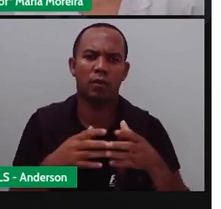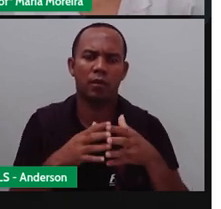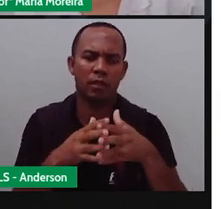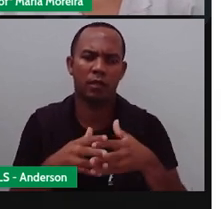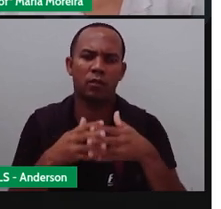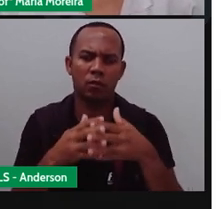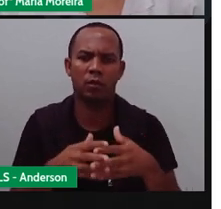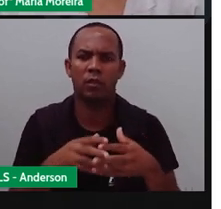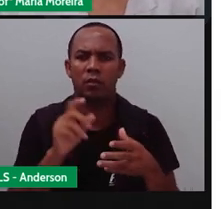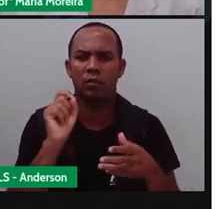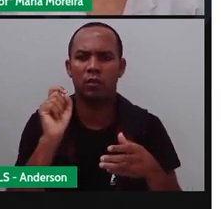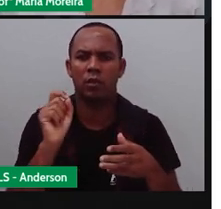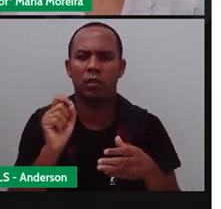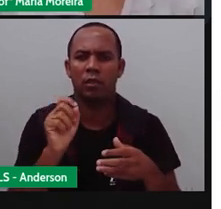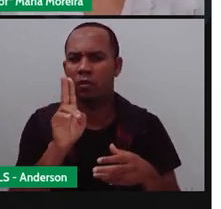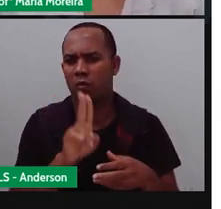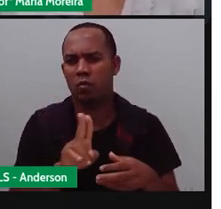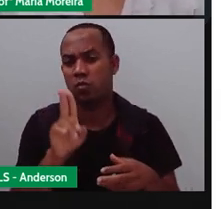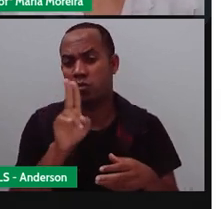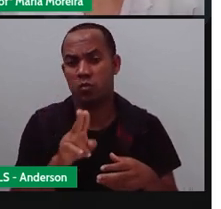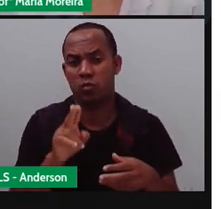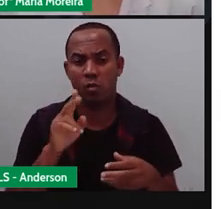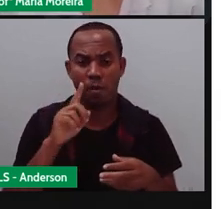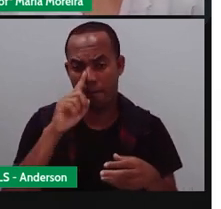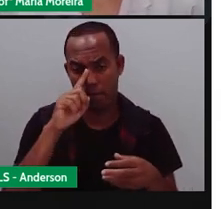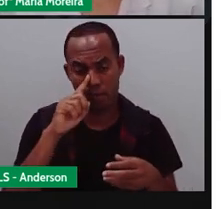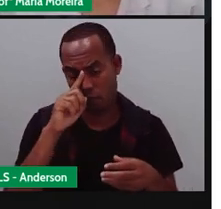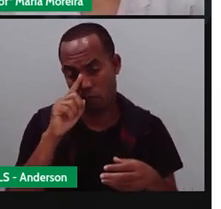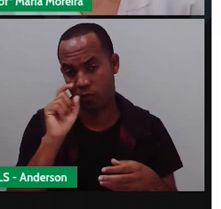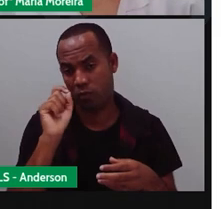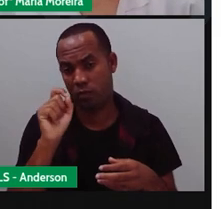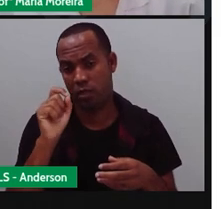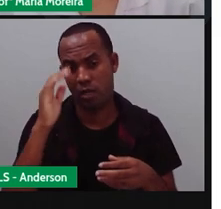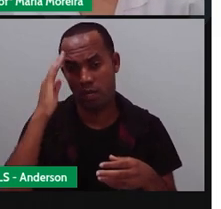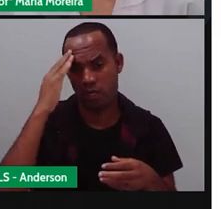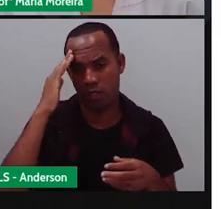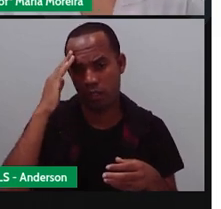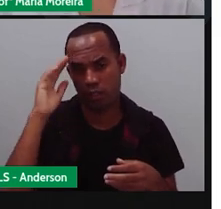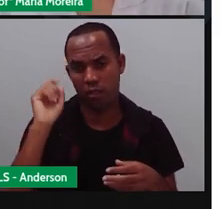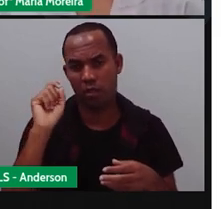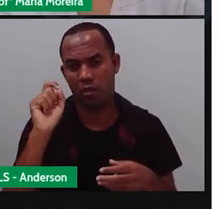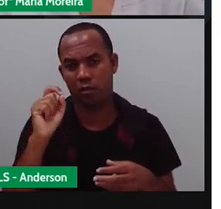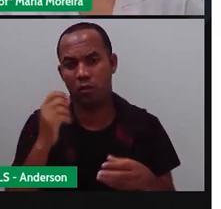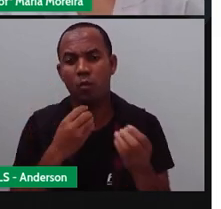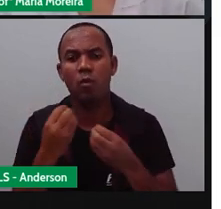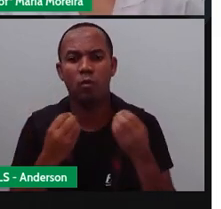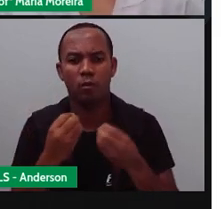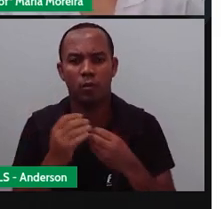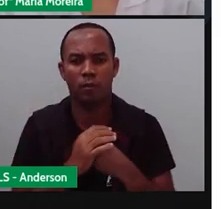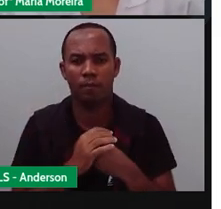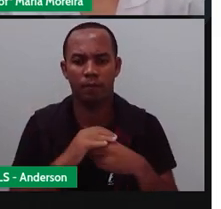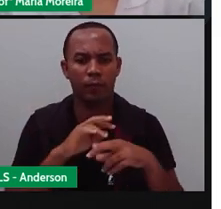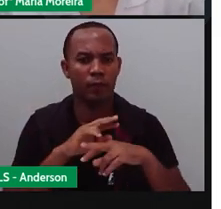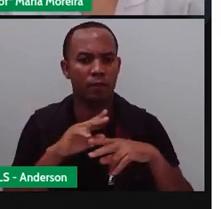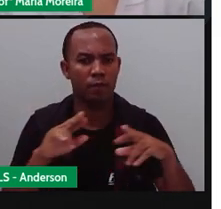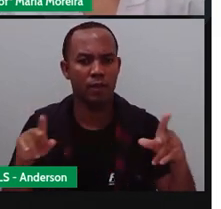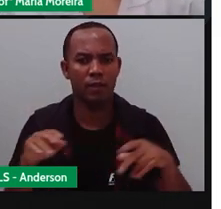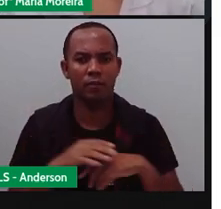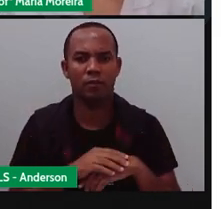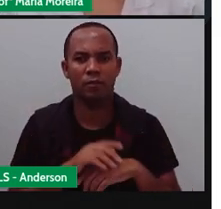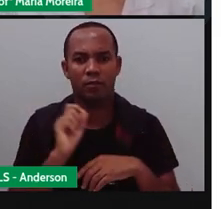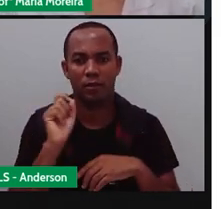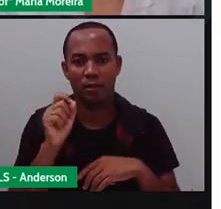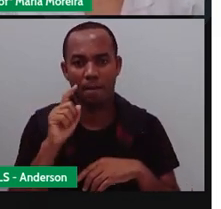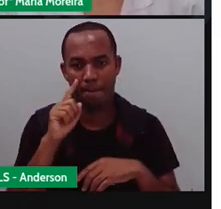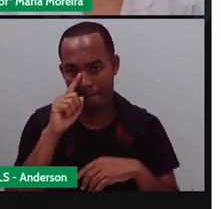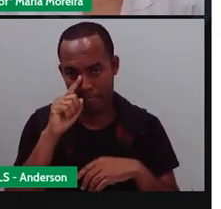máquinas tão úteis quanto o que perigosos a gente tem que entender também que os veículos eles são o úteis de modo geral mas eles também são que